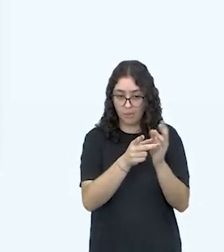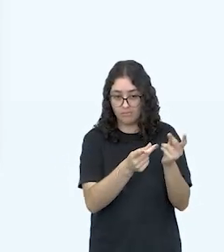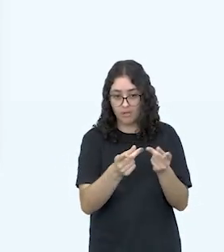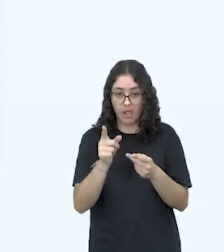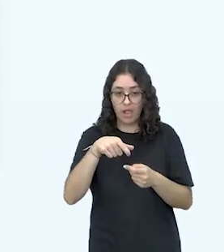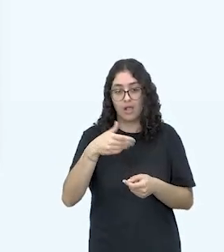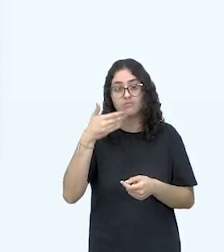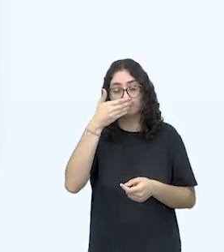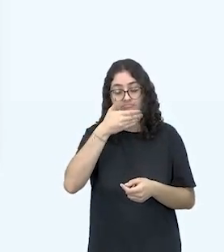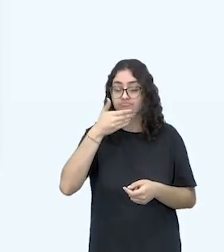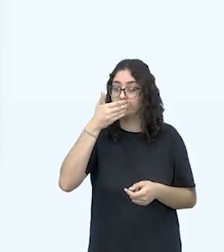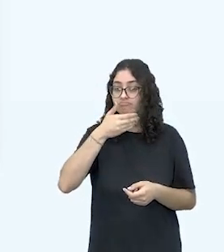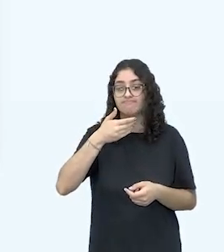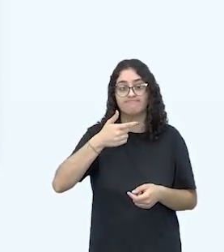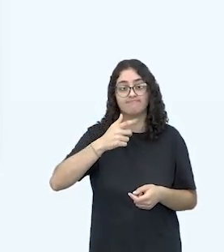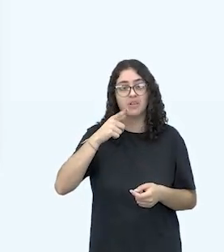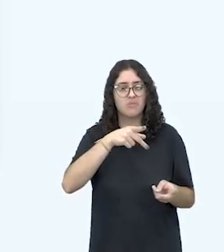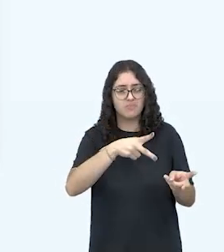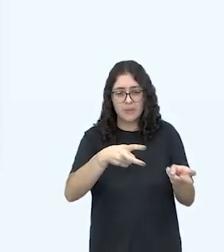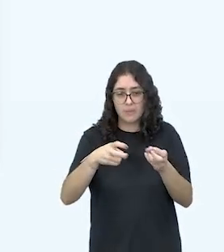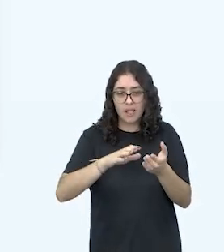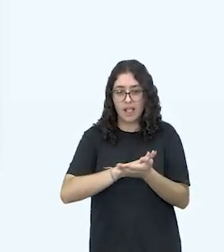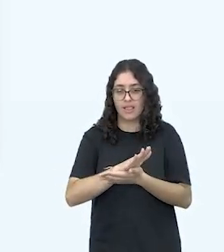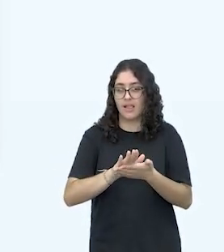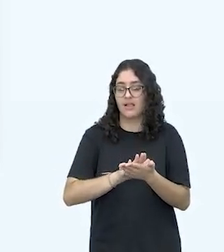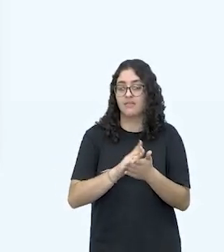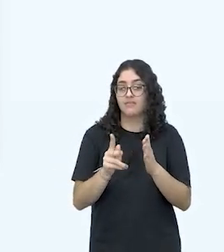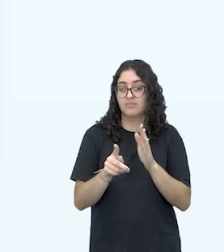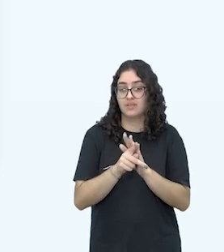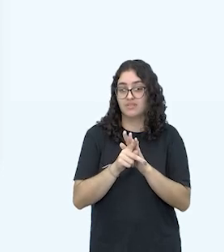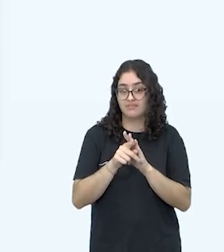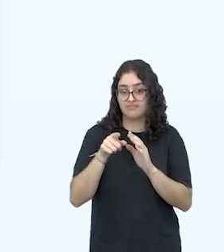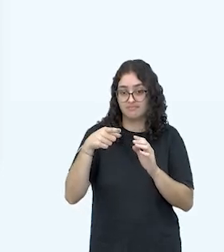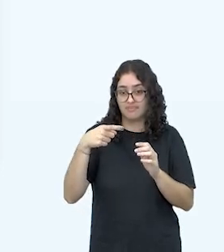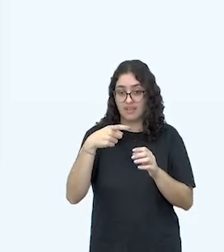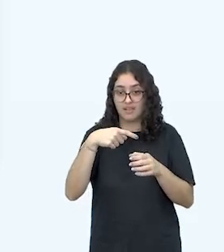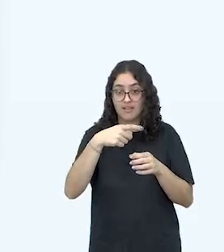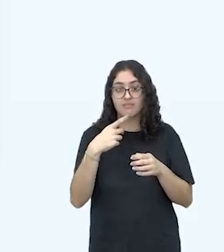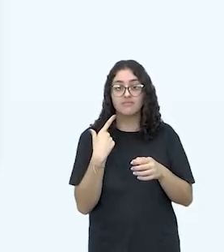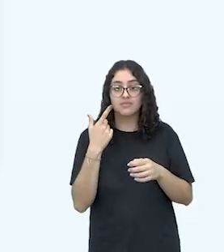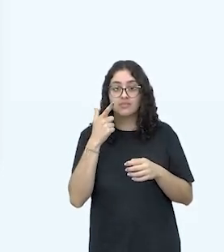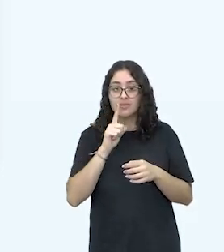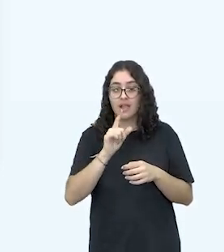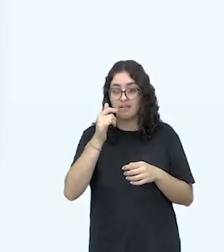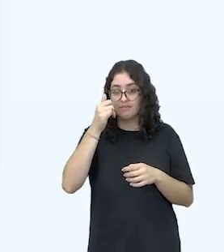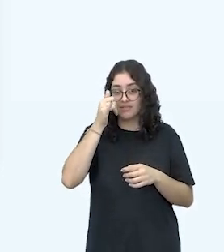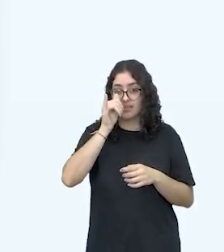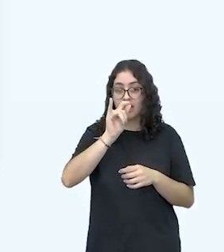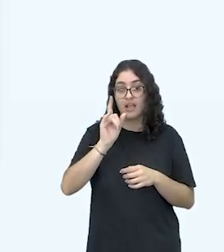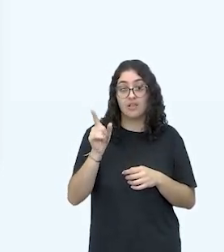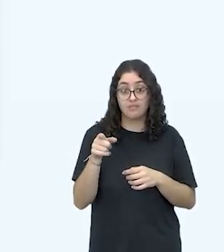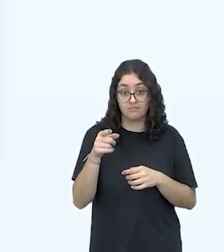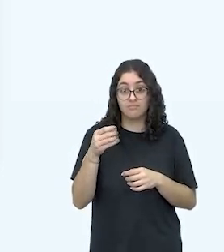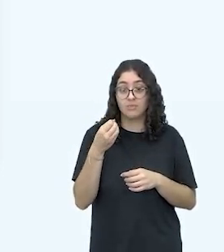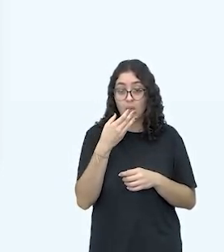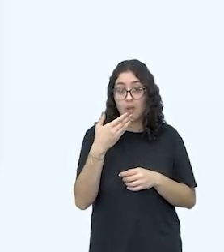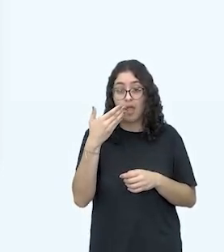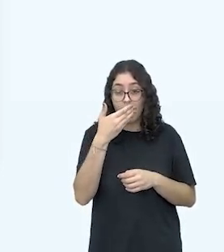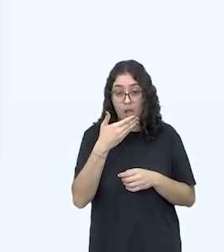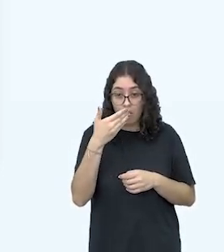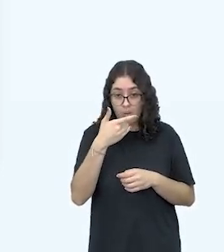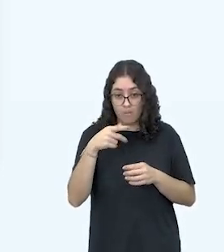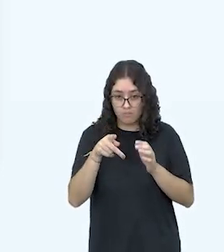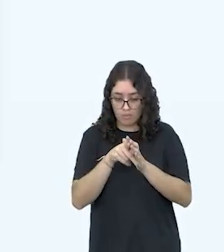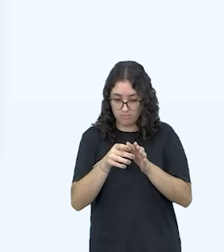que é o açúcar, a gente não detectou nem traços dessa proteína que por si só já é uma proteína inócua para nós. O açúcar